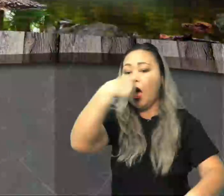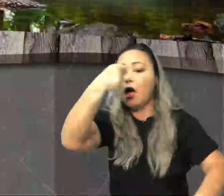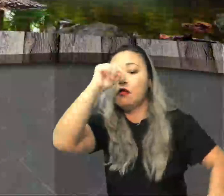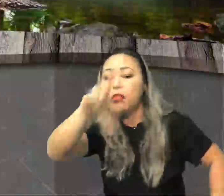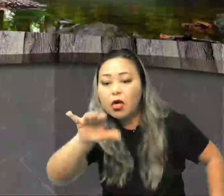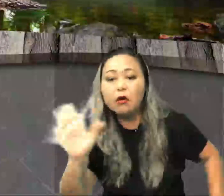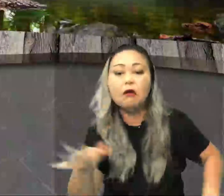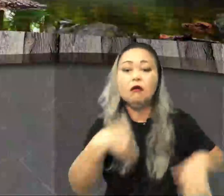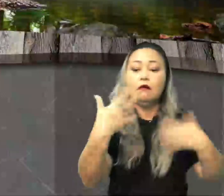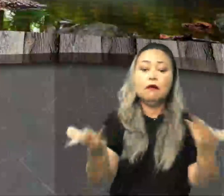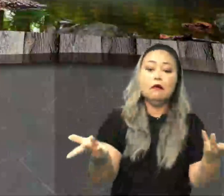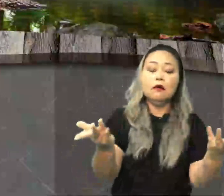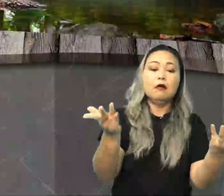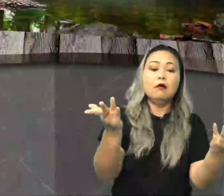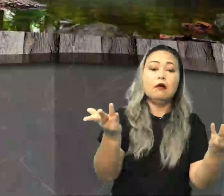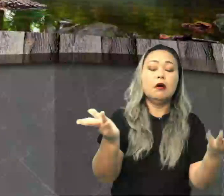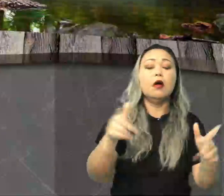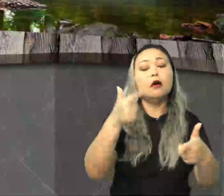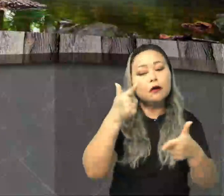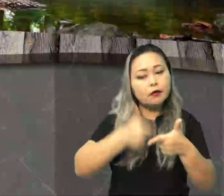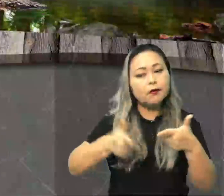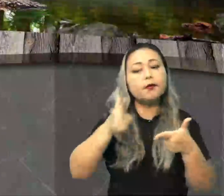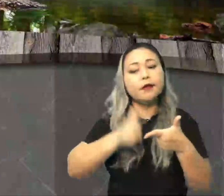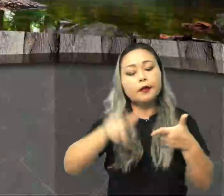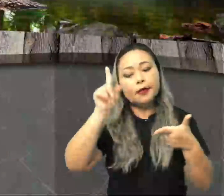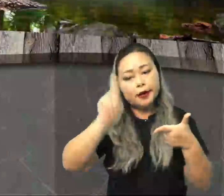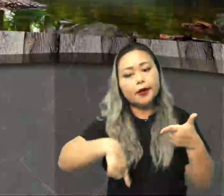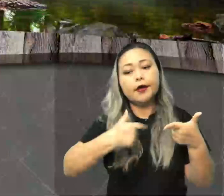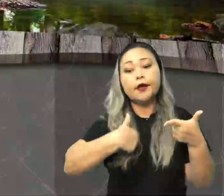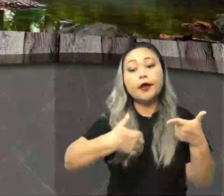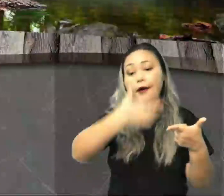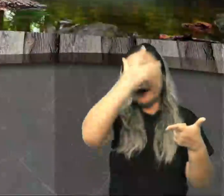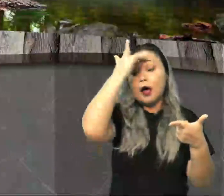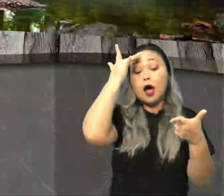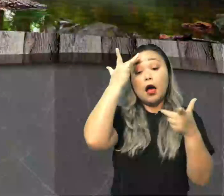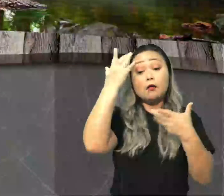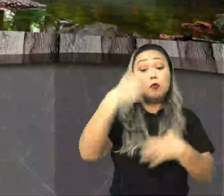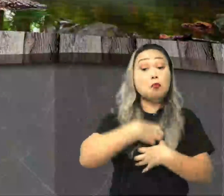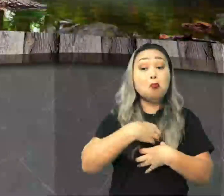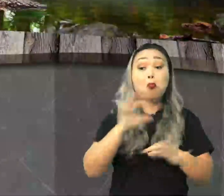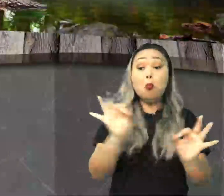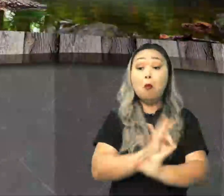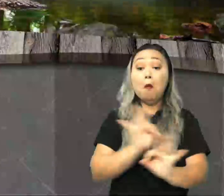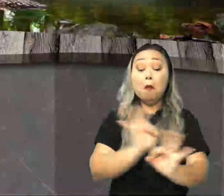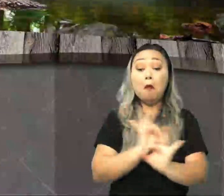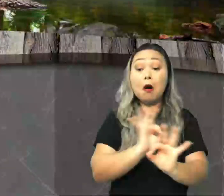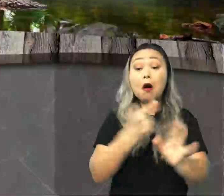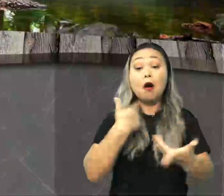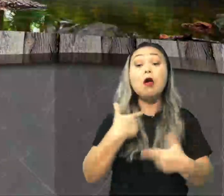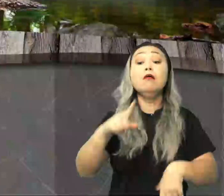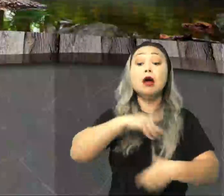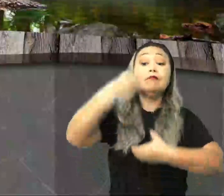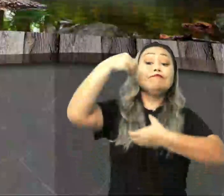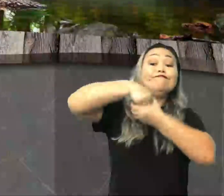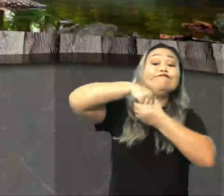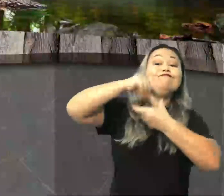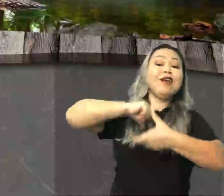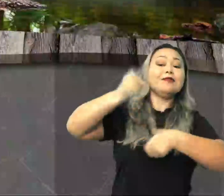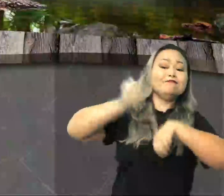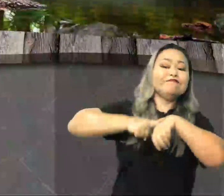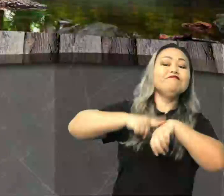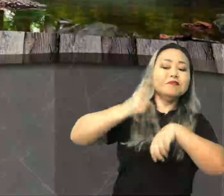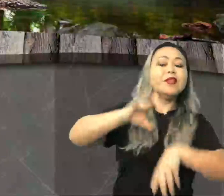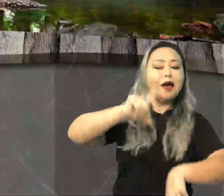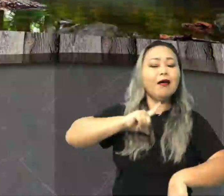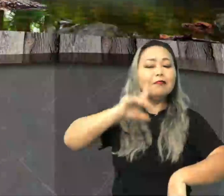enfim. Então, o problema são essas pessoas assintomáticas que não vão apresentar manifestação nenhuma, tá? Que a gente